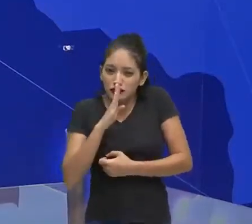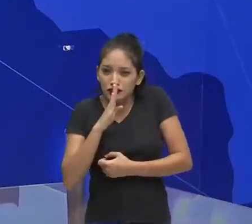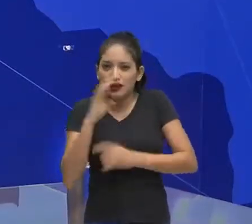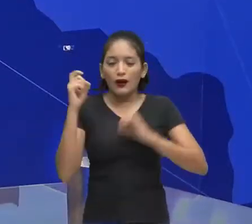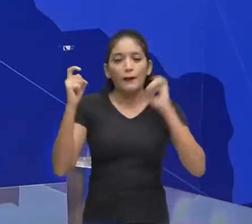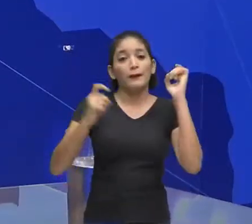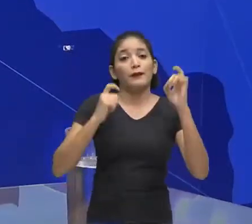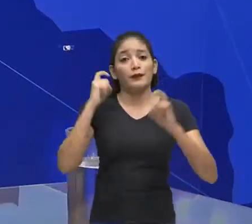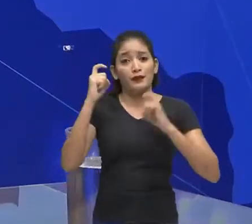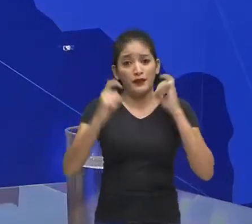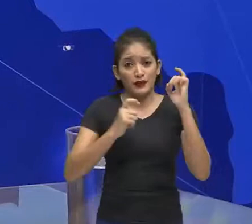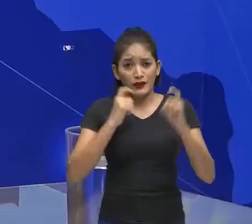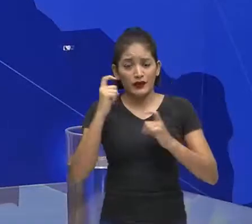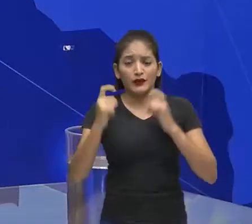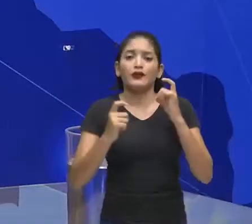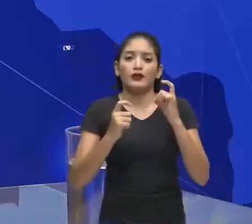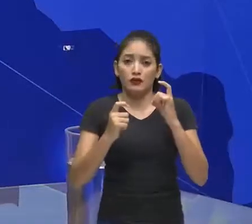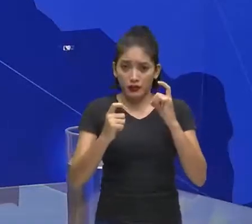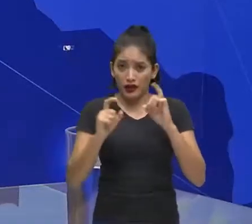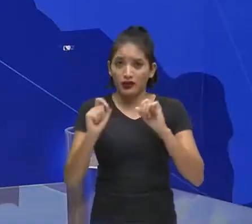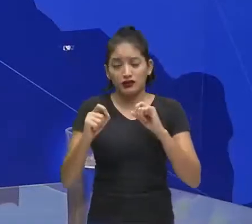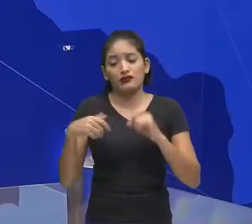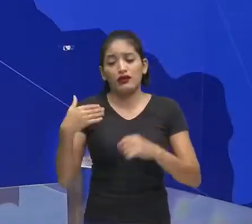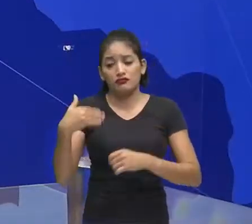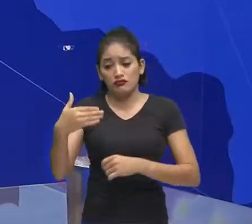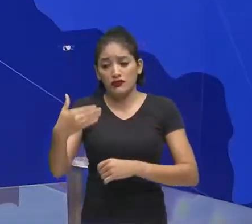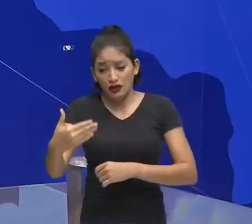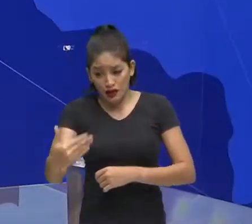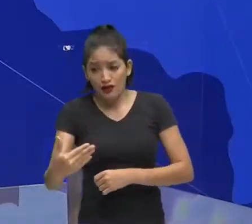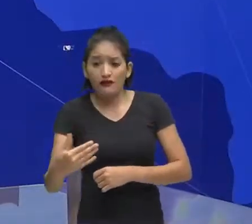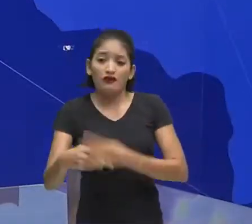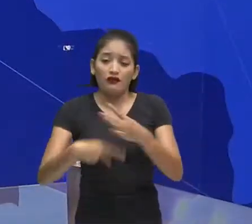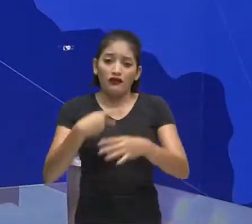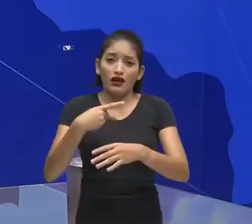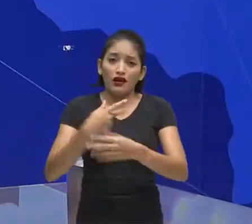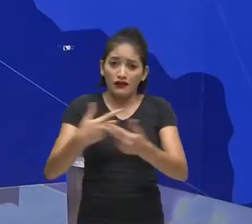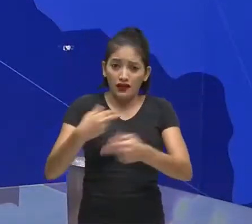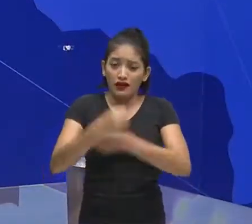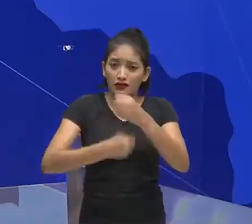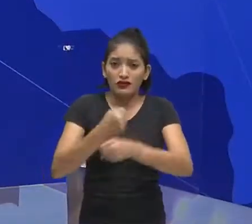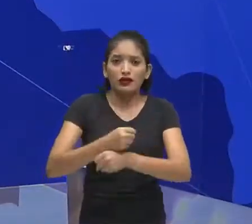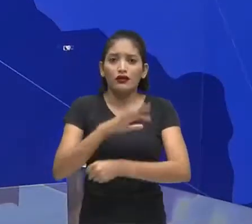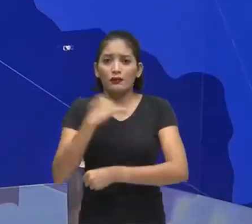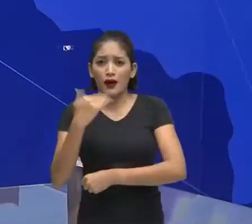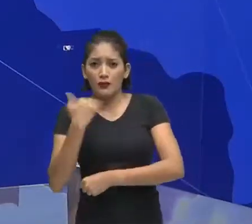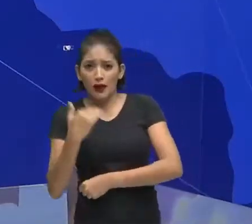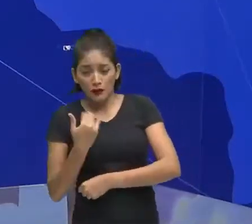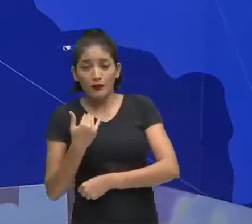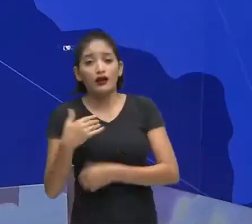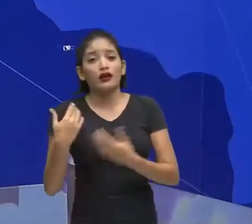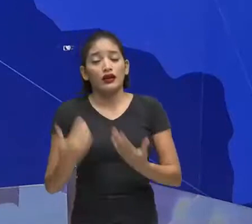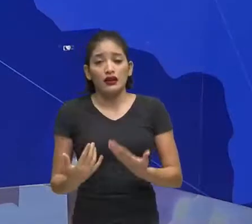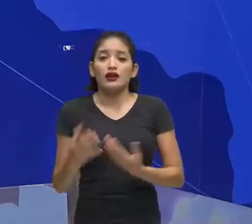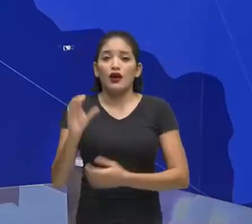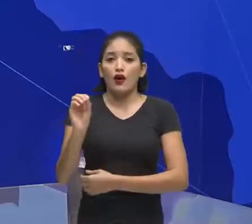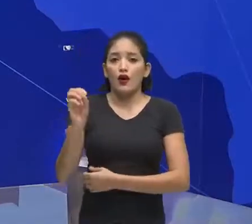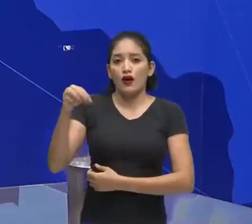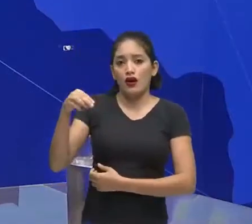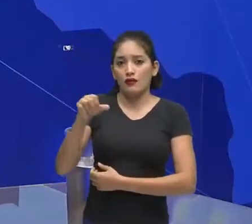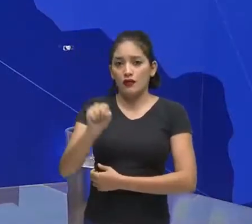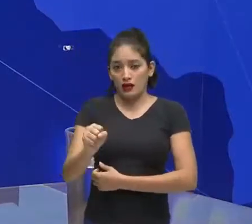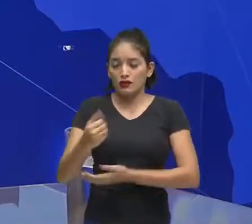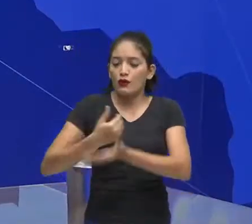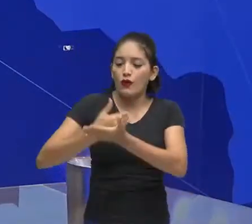silêncio que vem matando por anos e anos e anos e anos. A OMS iniciou essa campanha do Setembro Amarelo, né?